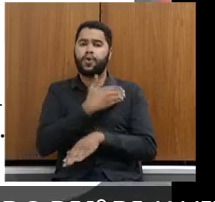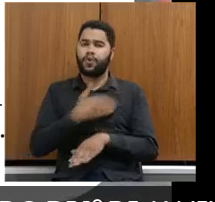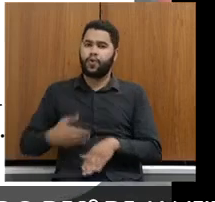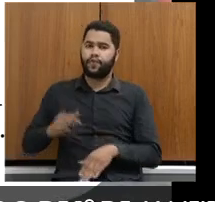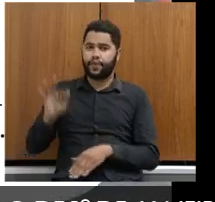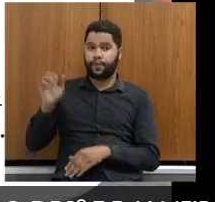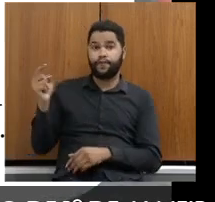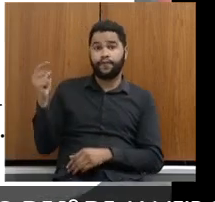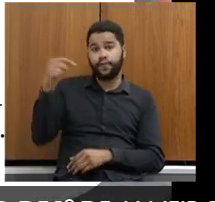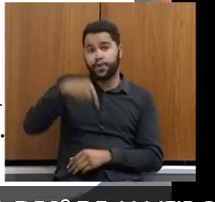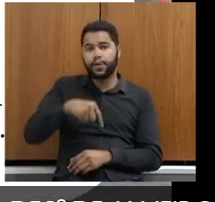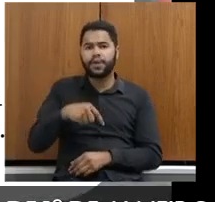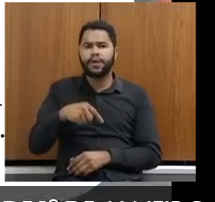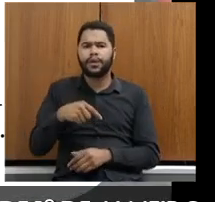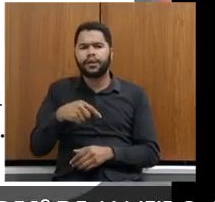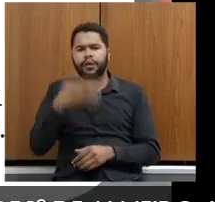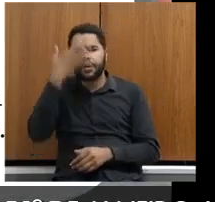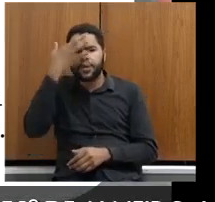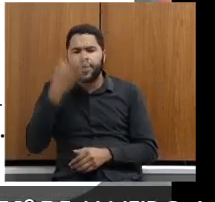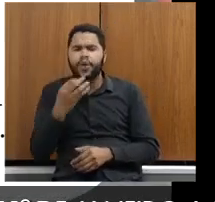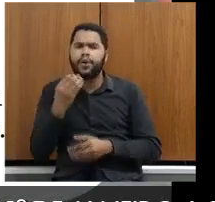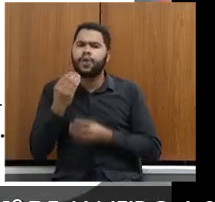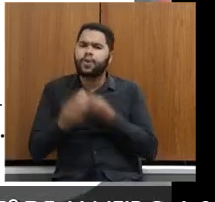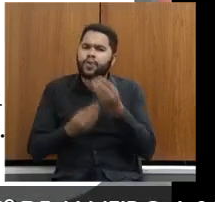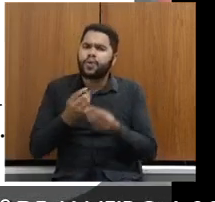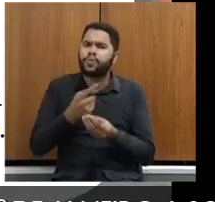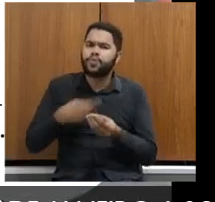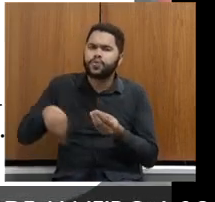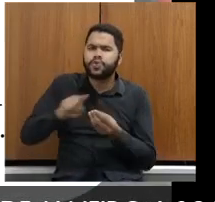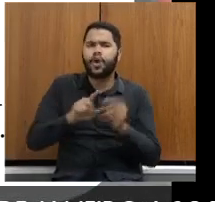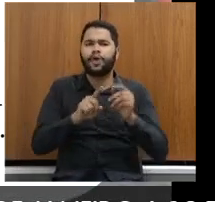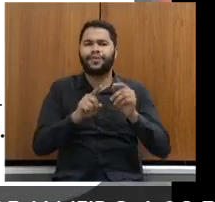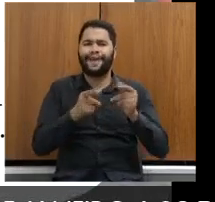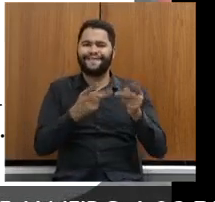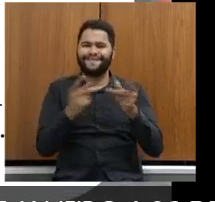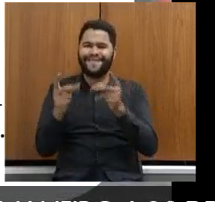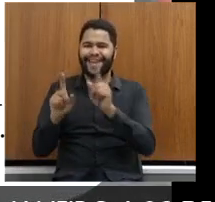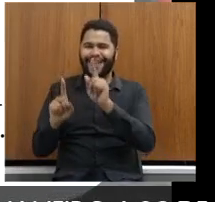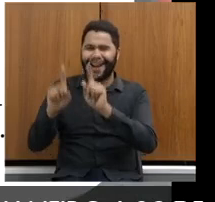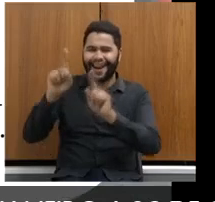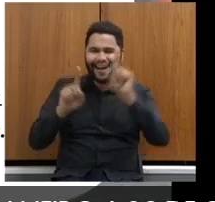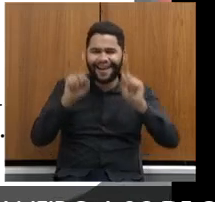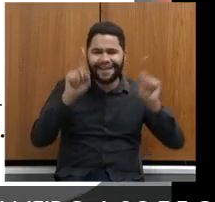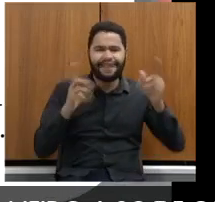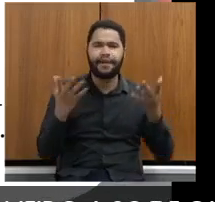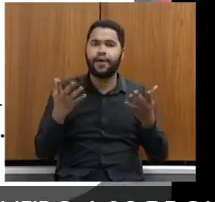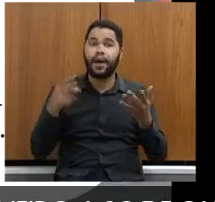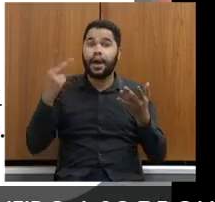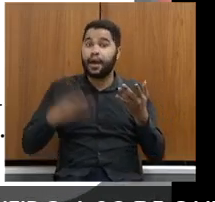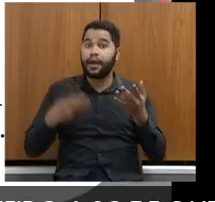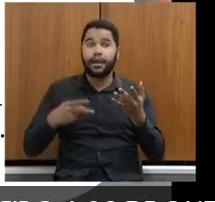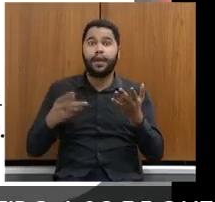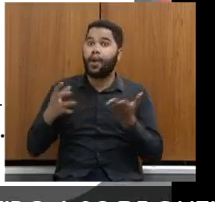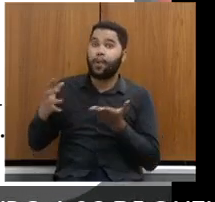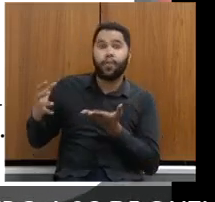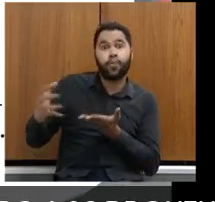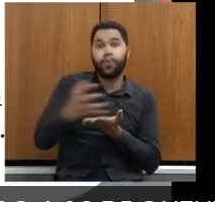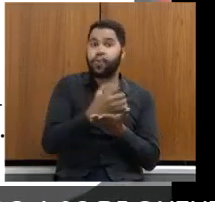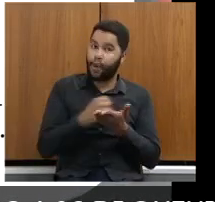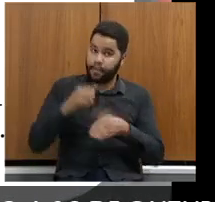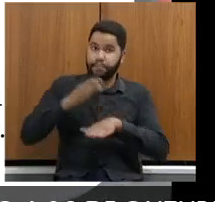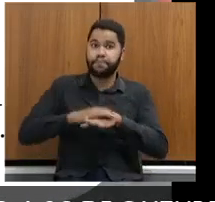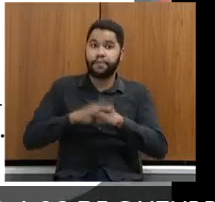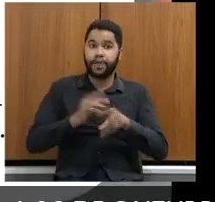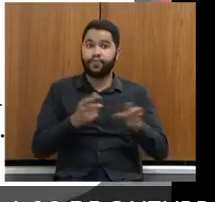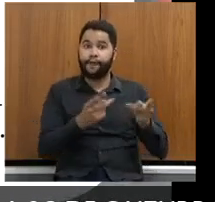aqui a seja hoje para entender como que a gente estava fazendo os nossos leilões que basicamente o estado de Minas Gerais é o estado que mais arrecada no país com relação